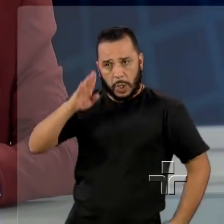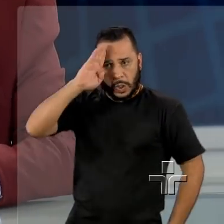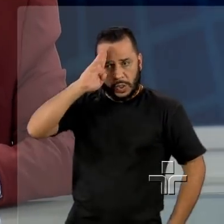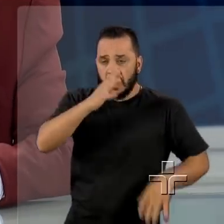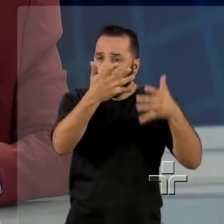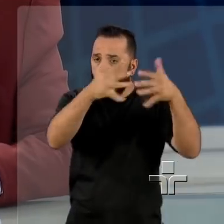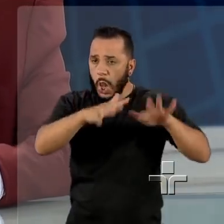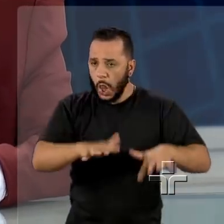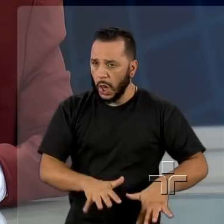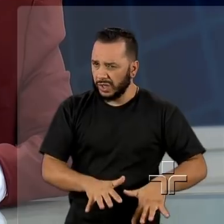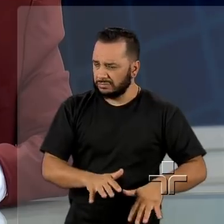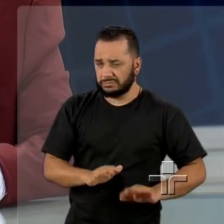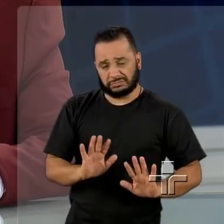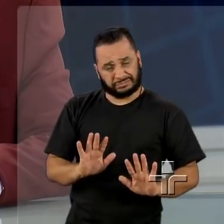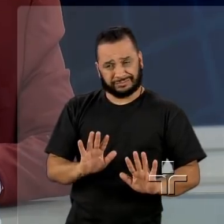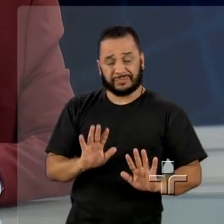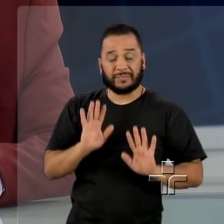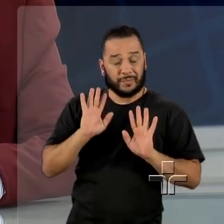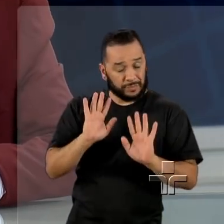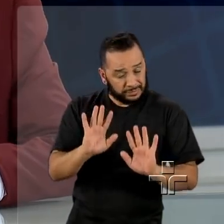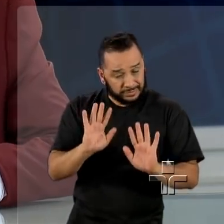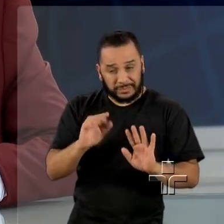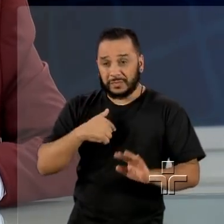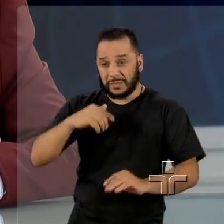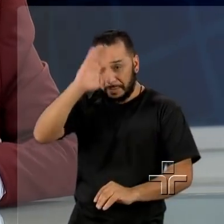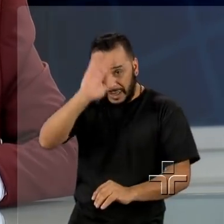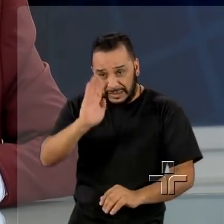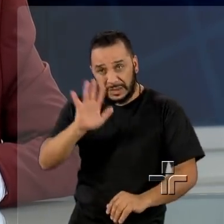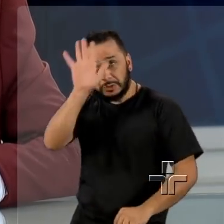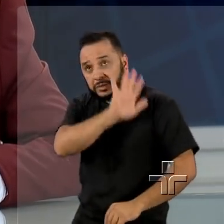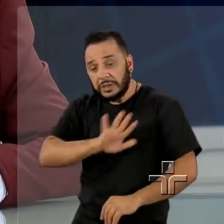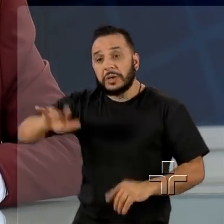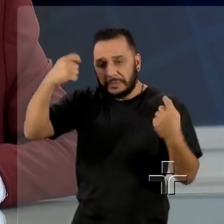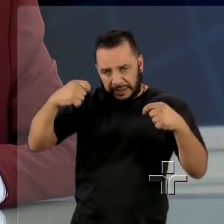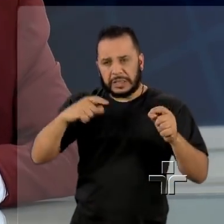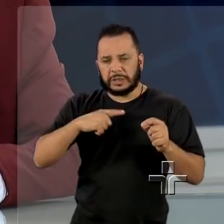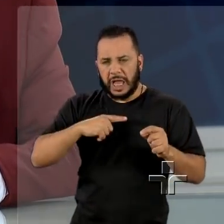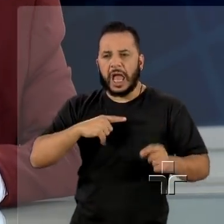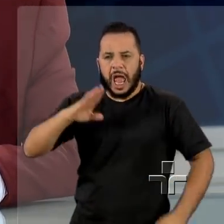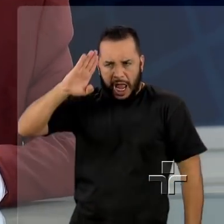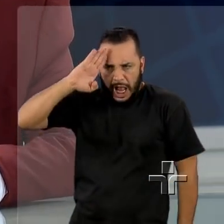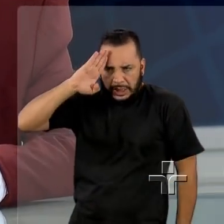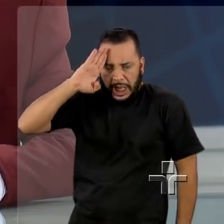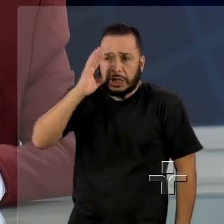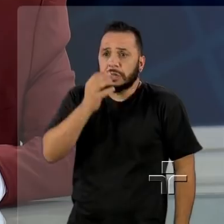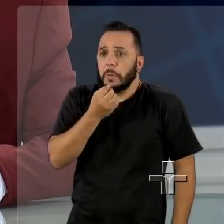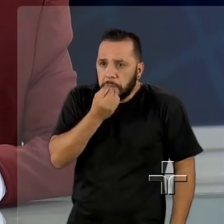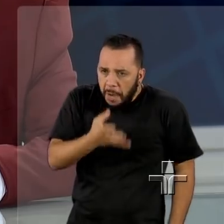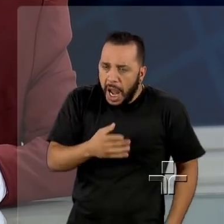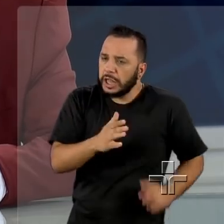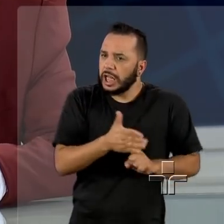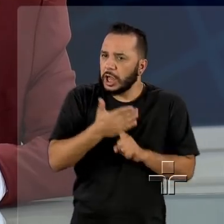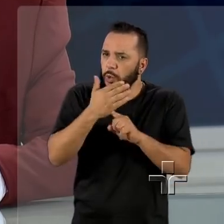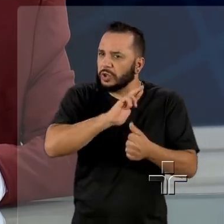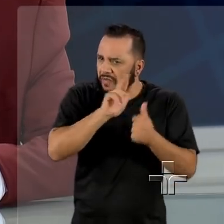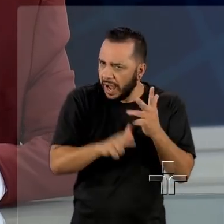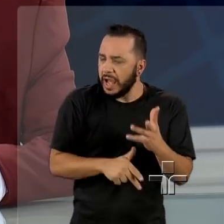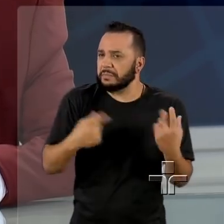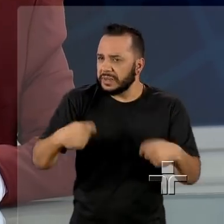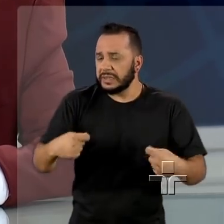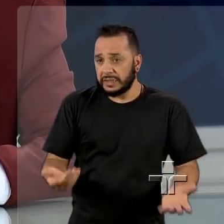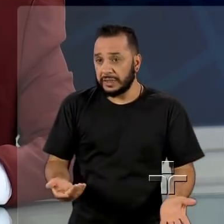tabus brasileiros, entende? É evidente que o vazio brasileiro está facilitando o desempenho